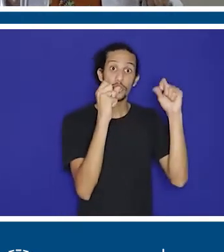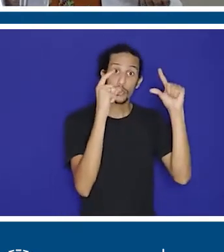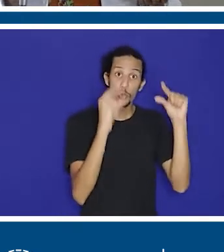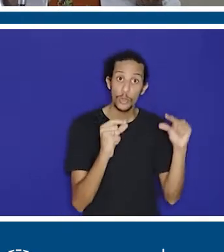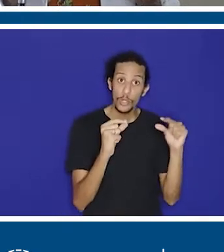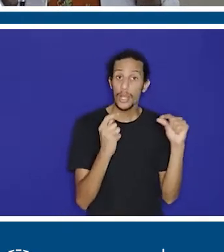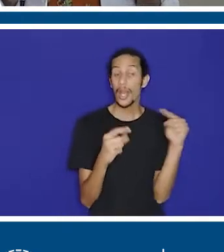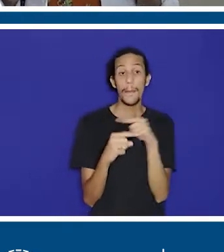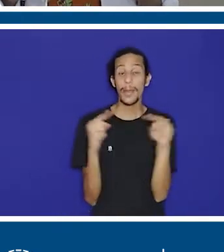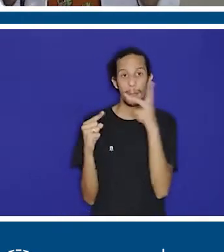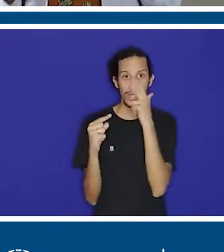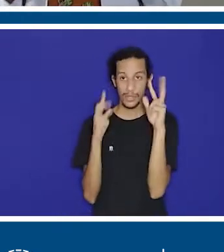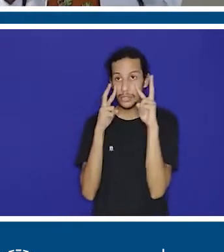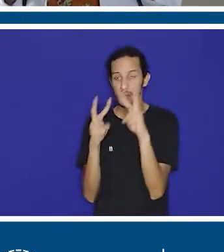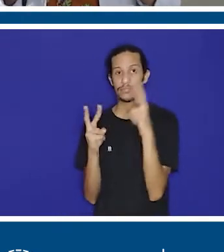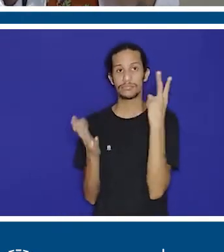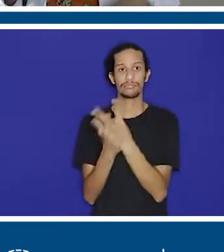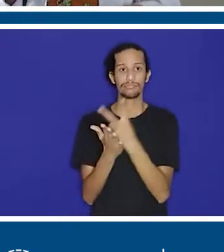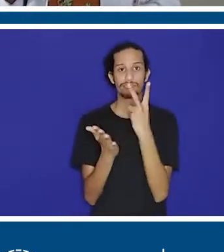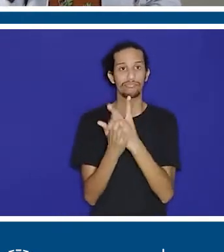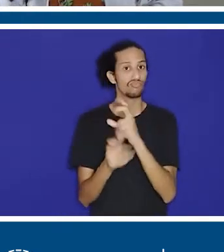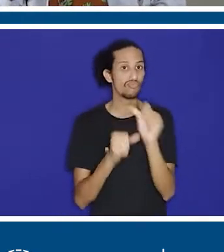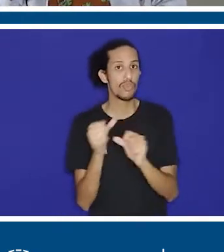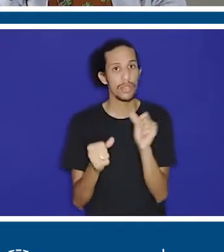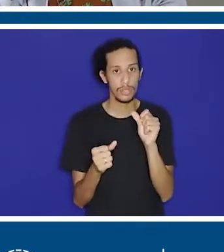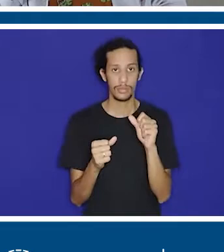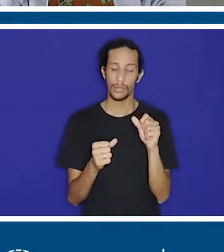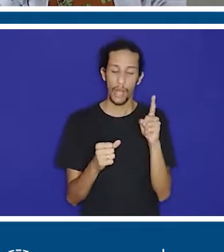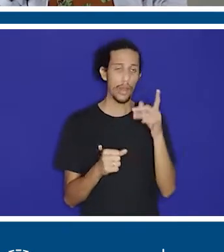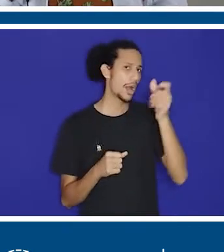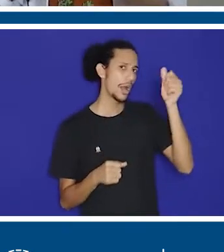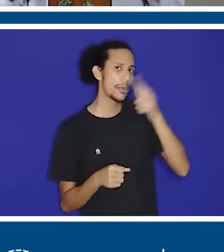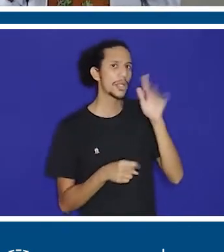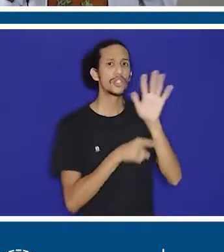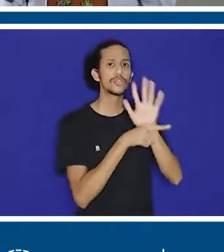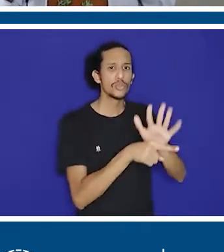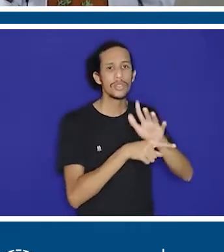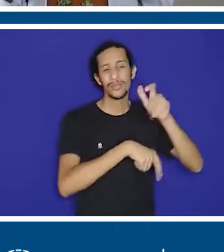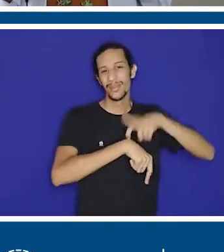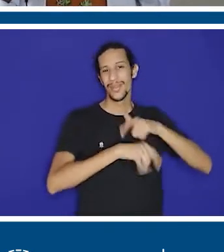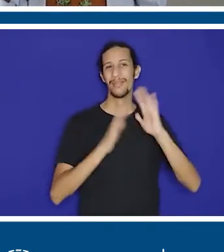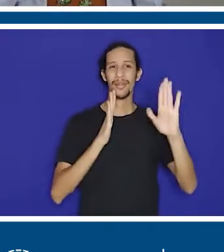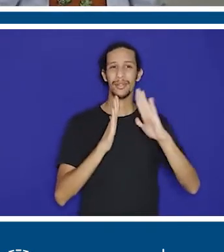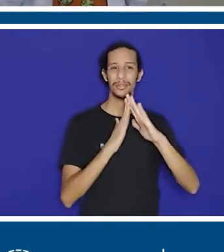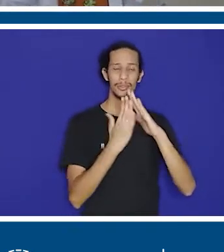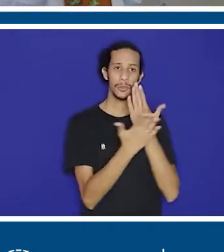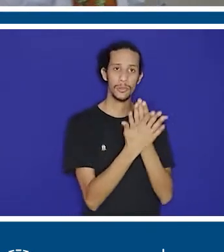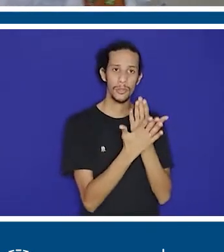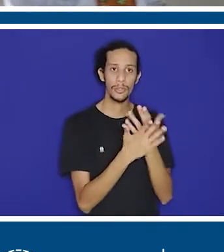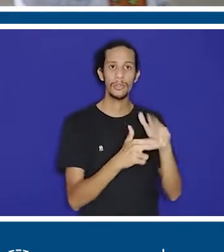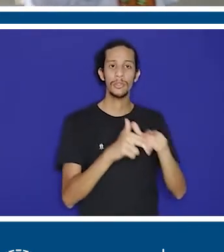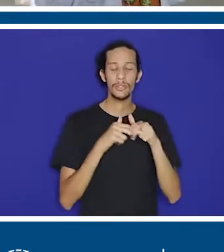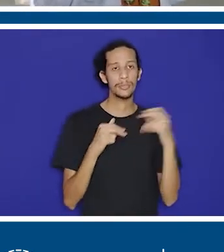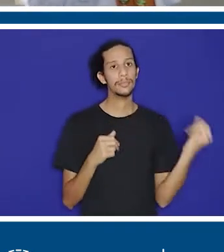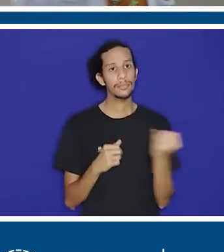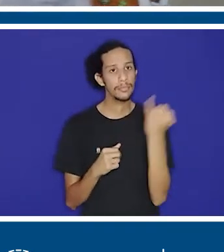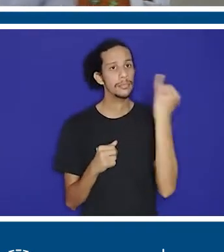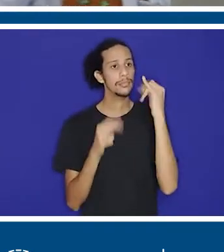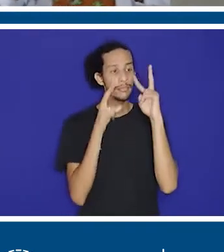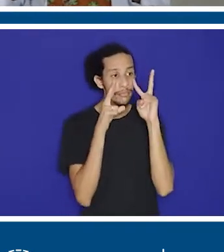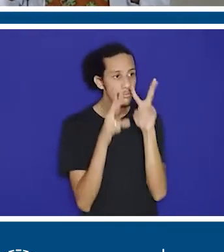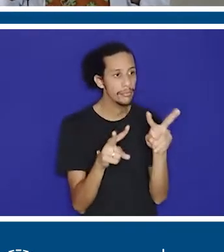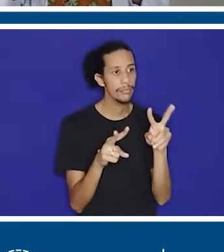tratar. Ajuda muito na fase de escolarização, então é uma coisa que a gente também tem que sempre levar em